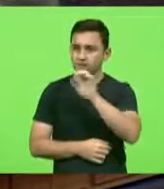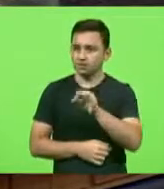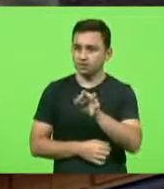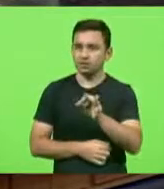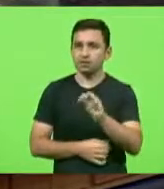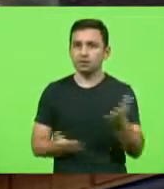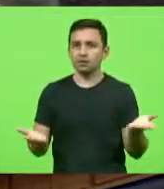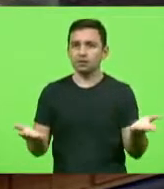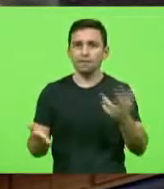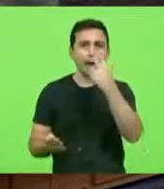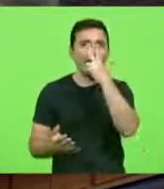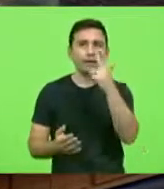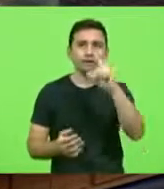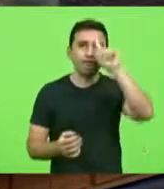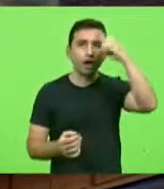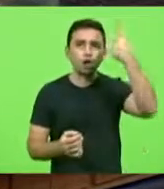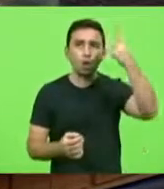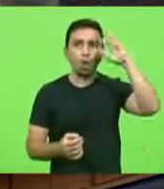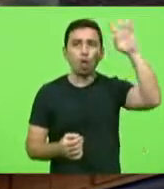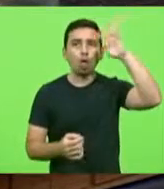Parece que inventou um número da cabeça